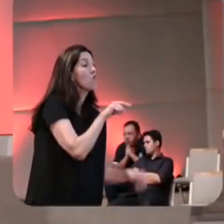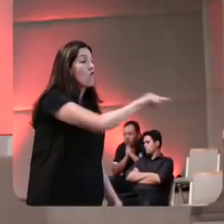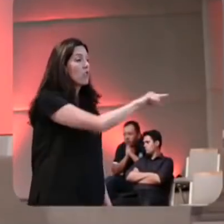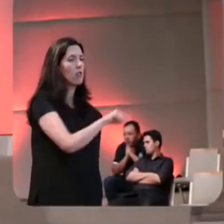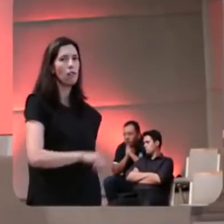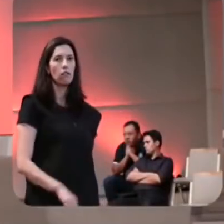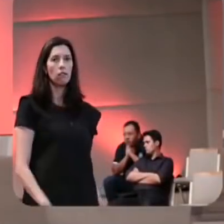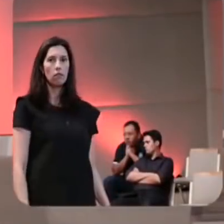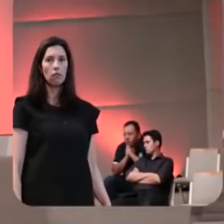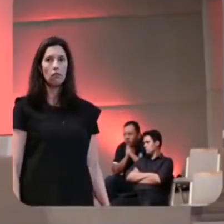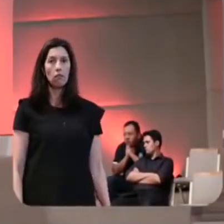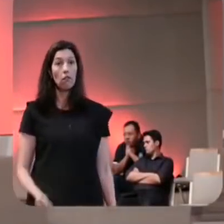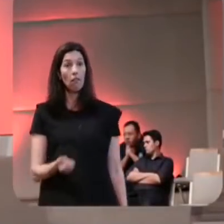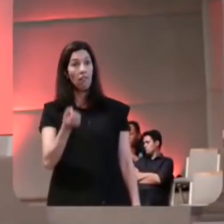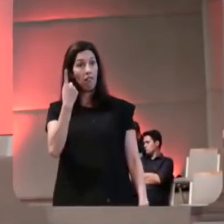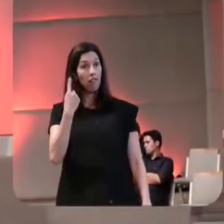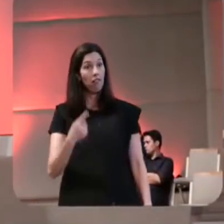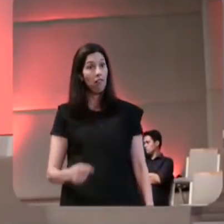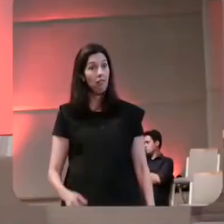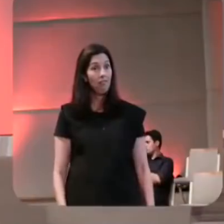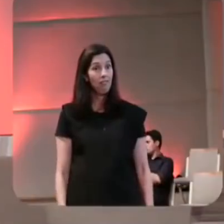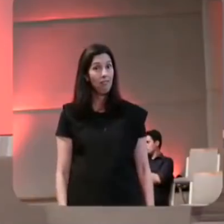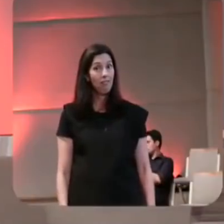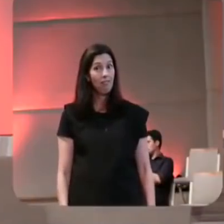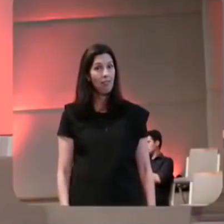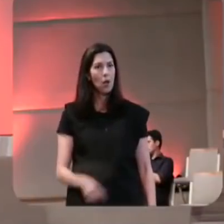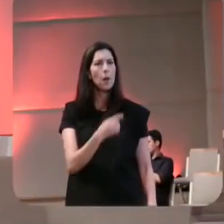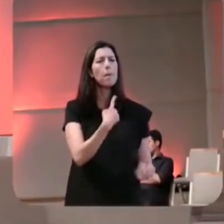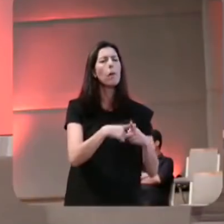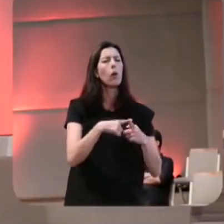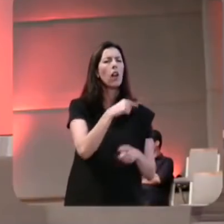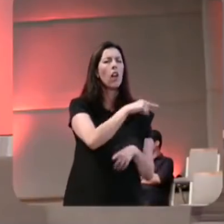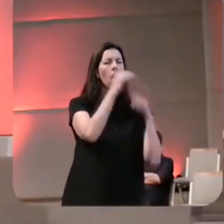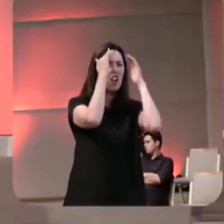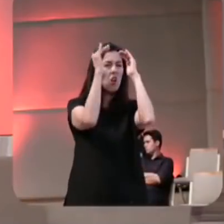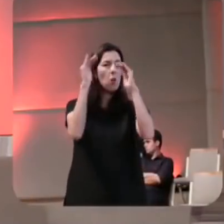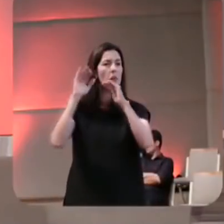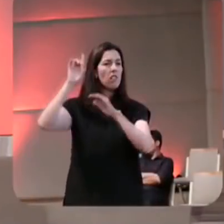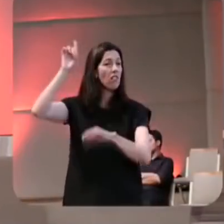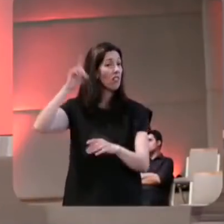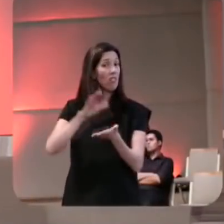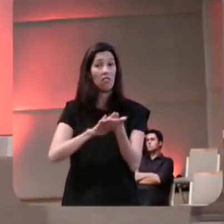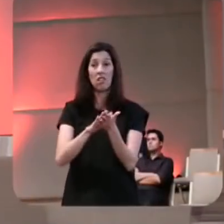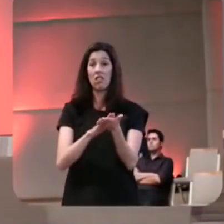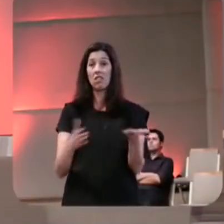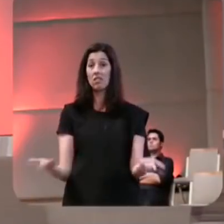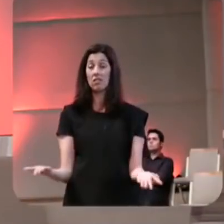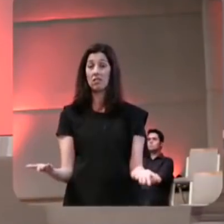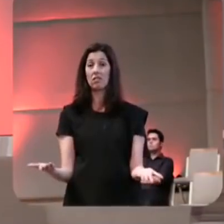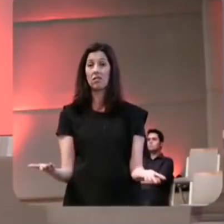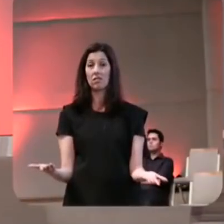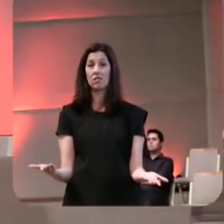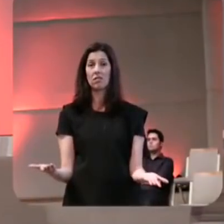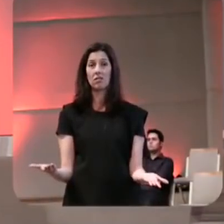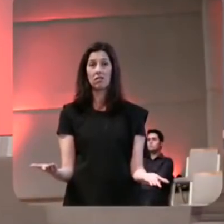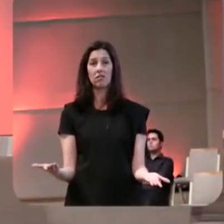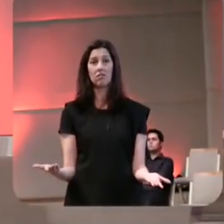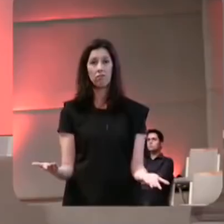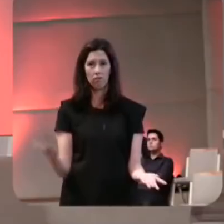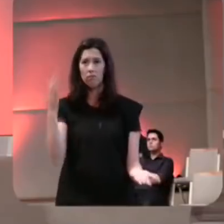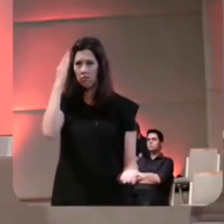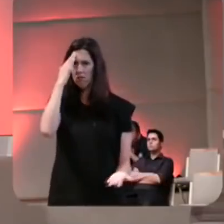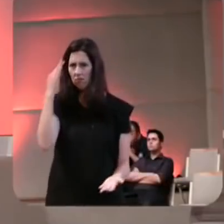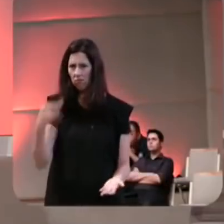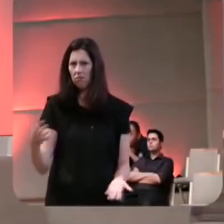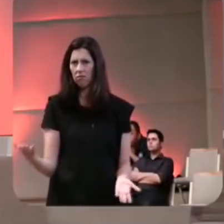que algumas pessoas nunca discernem o que Deus está fazendo, e talvez